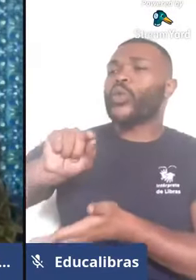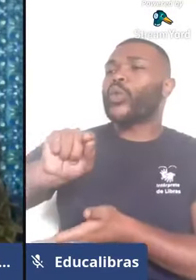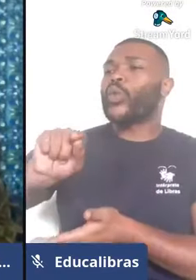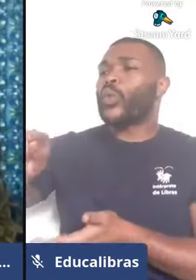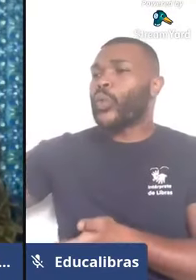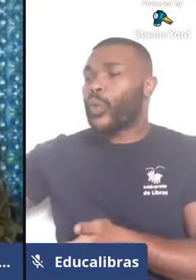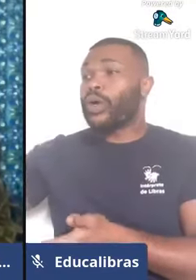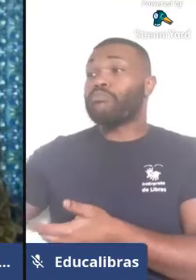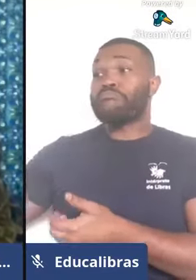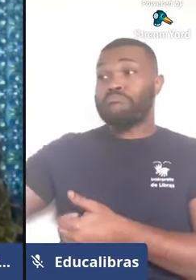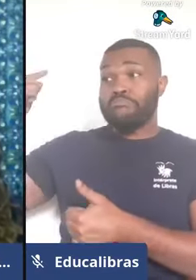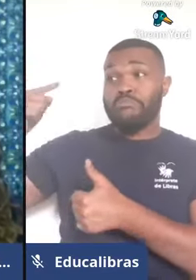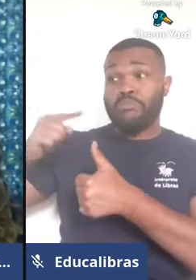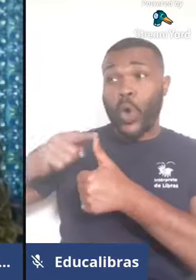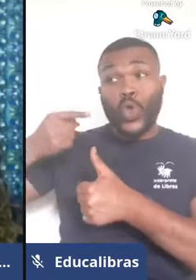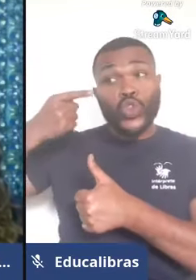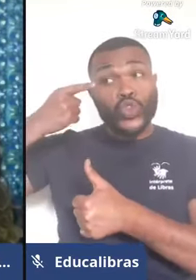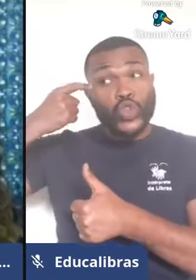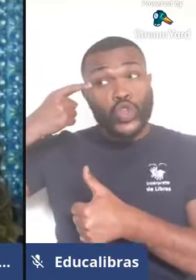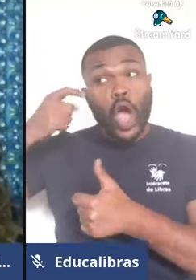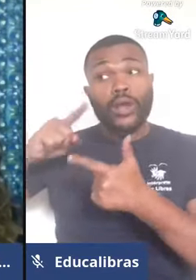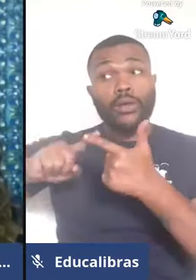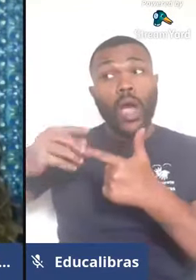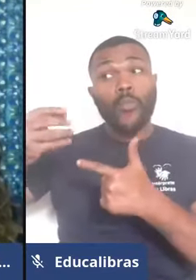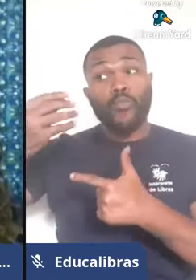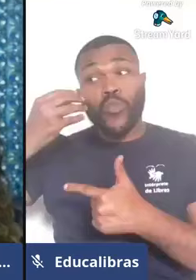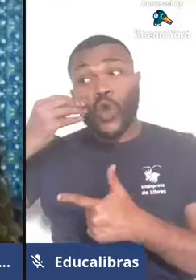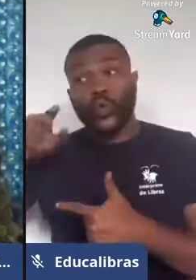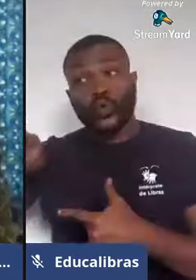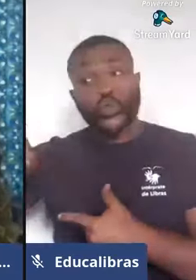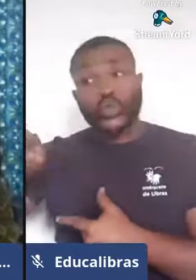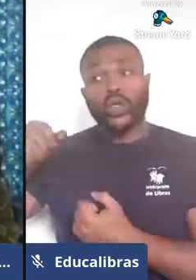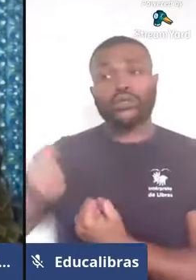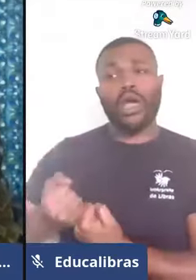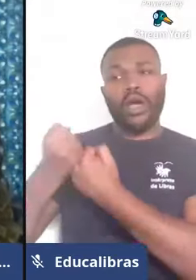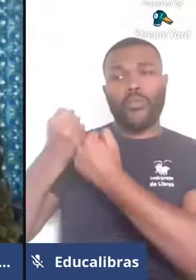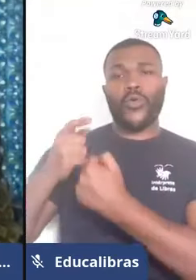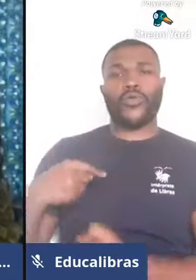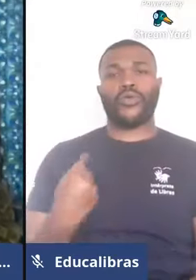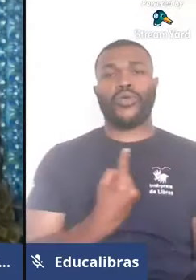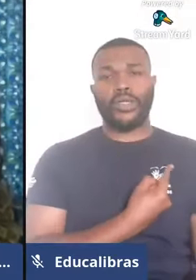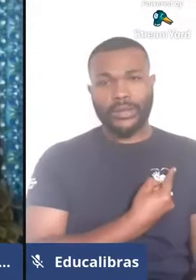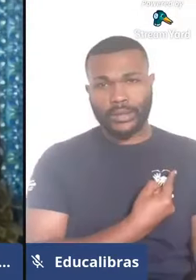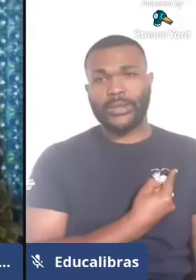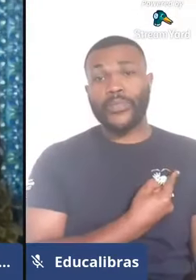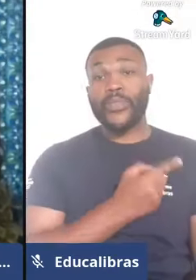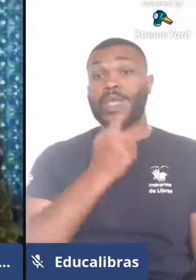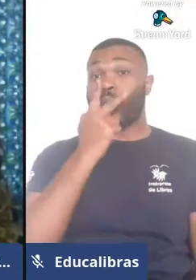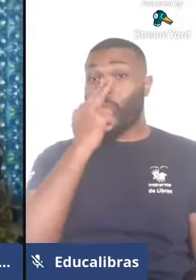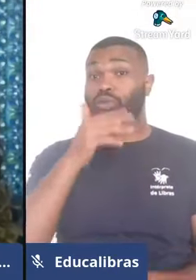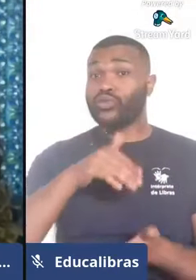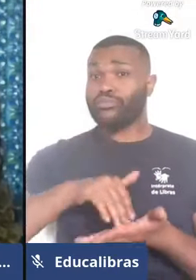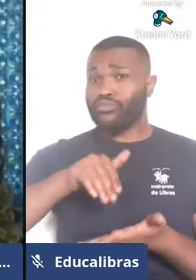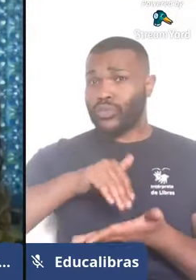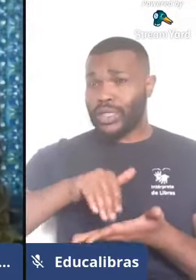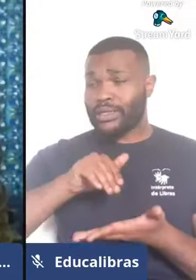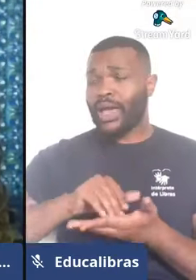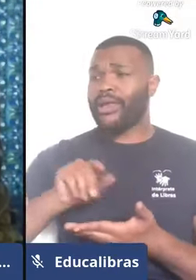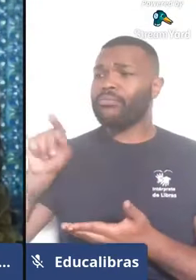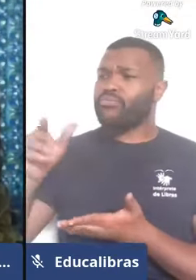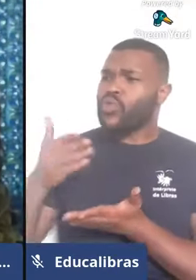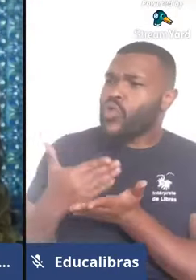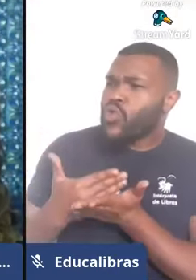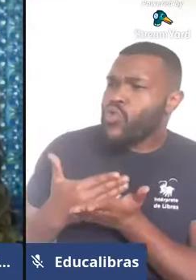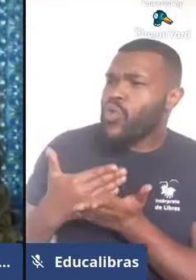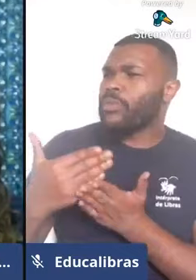eles deram muito apoio para a gente. Acho que a secretaria começou esta gestão